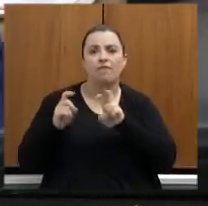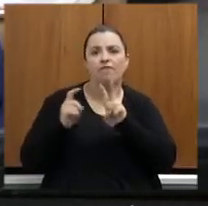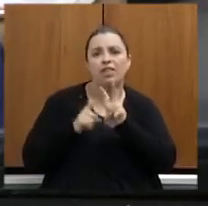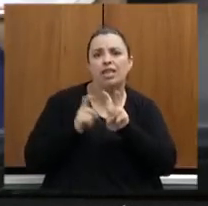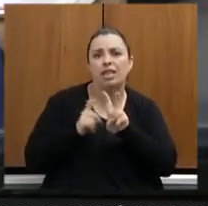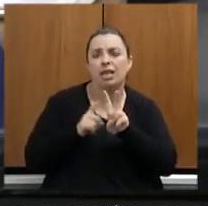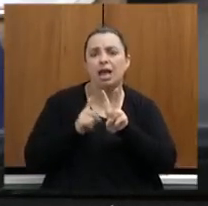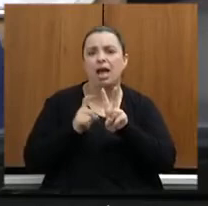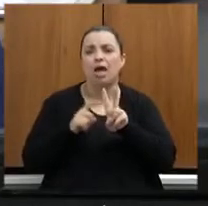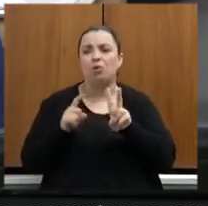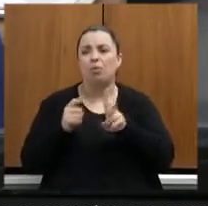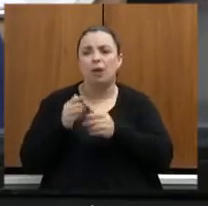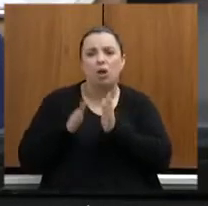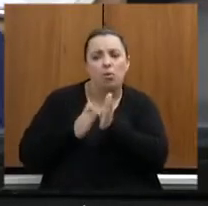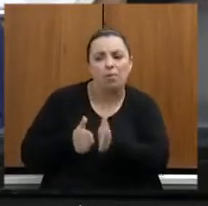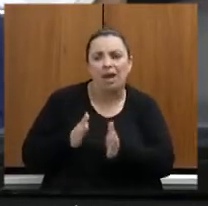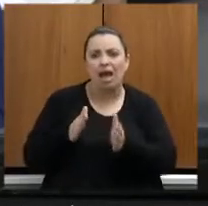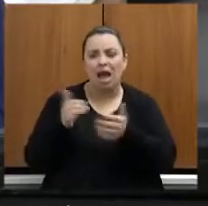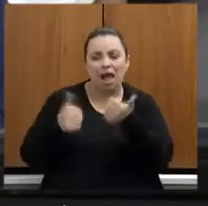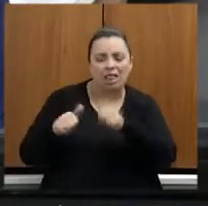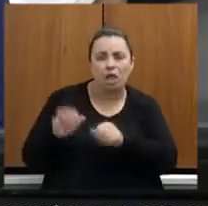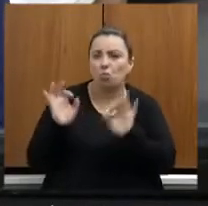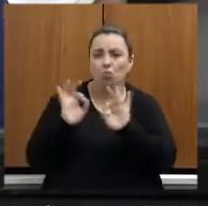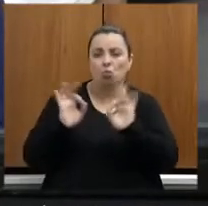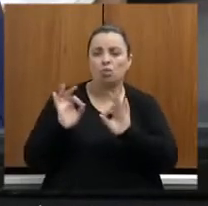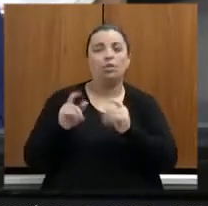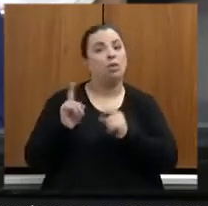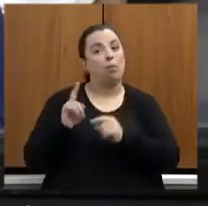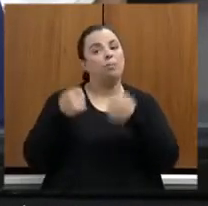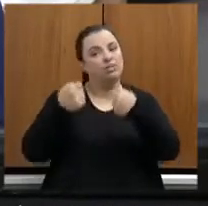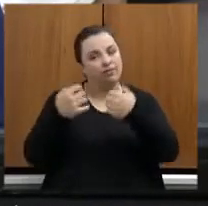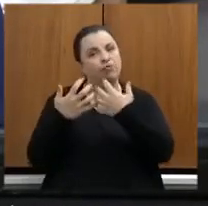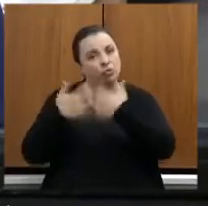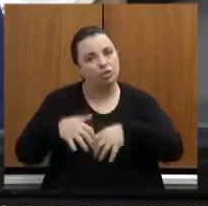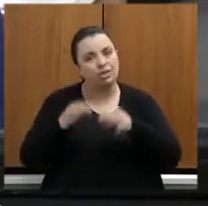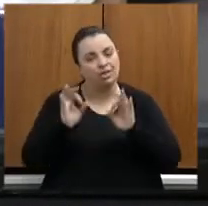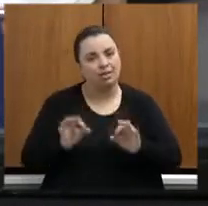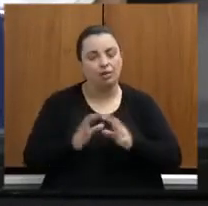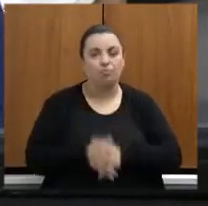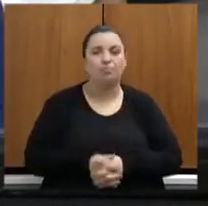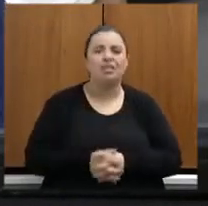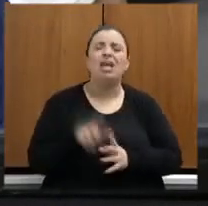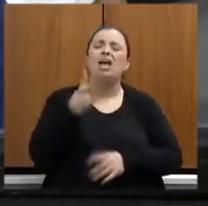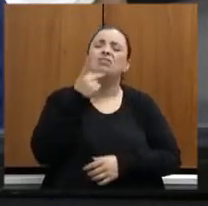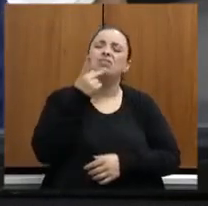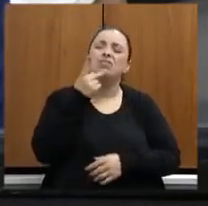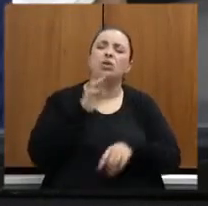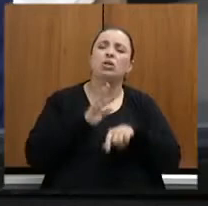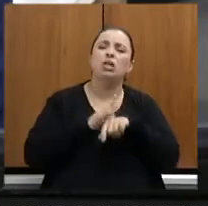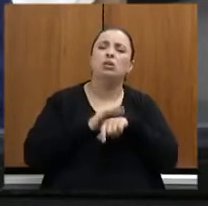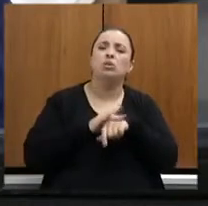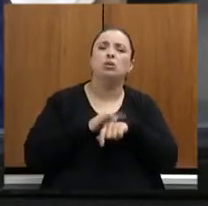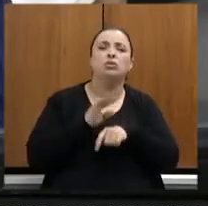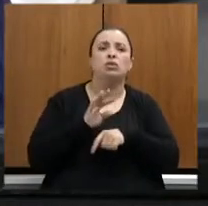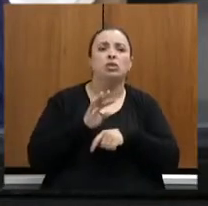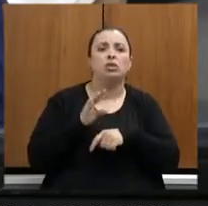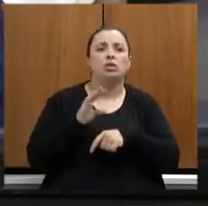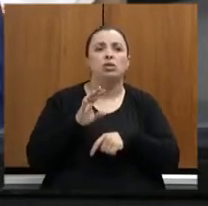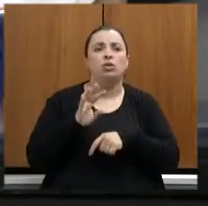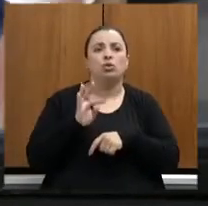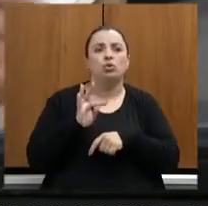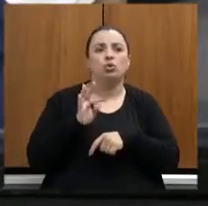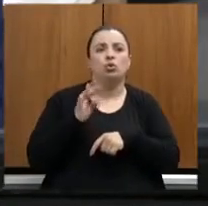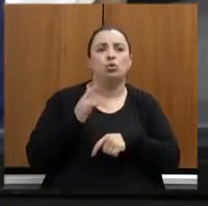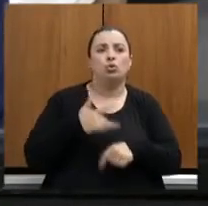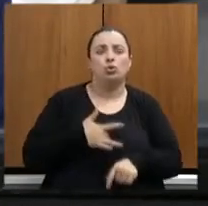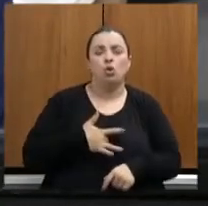laudos não fazer as análises quando seu disse quanto à questão da Brucelose tuberculose a gente vem discutir isso há muito tempo em